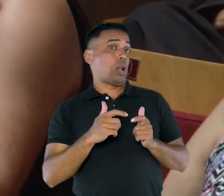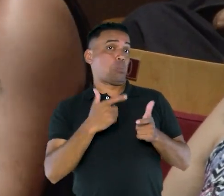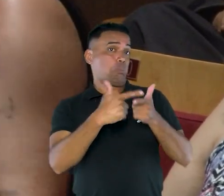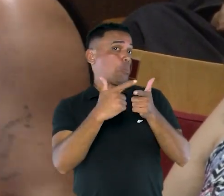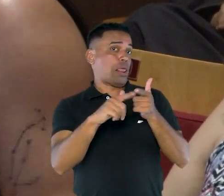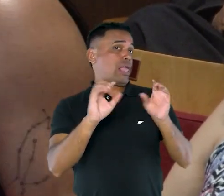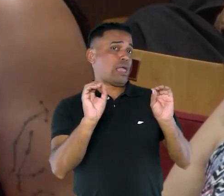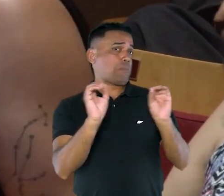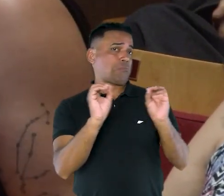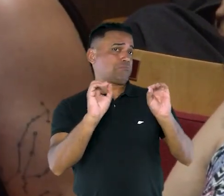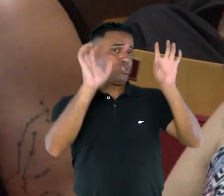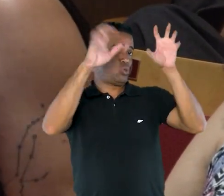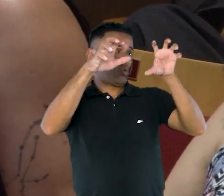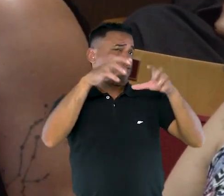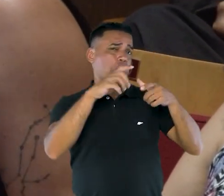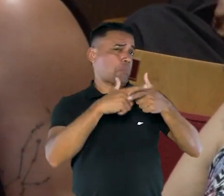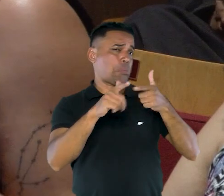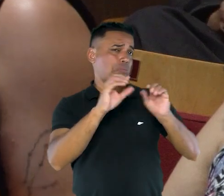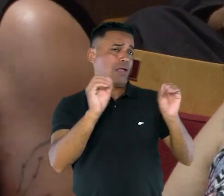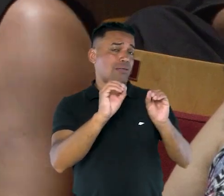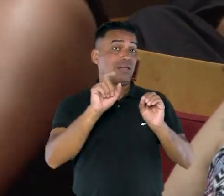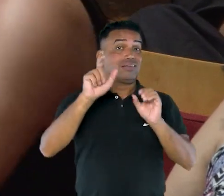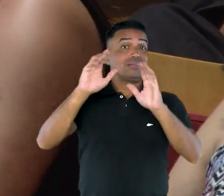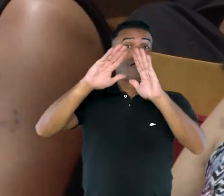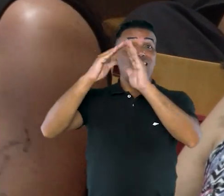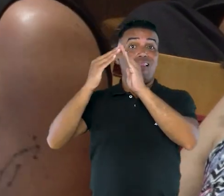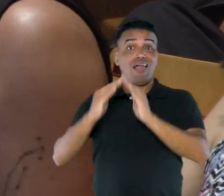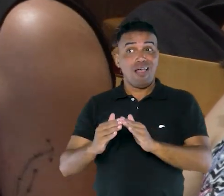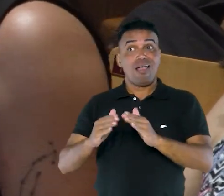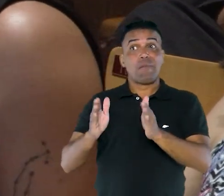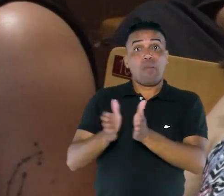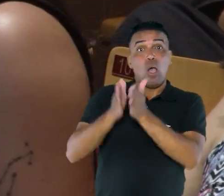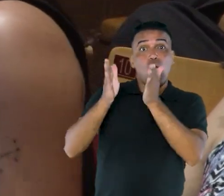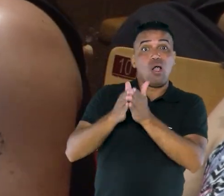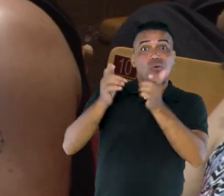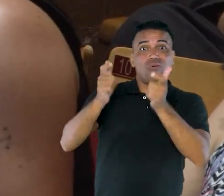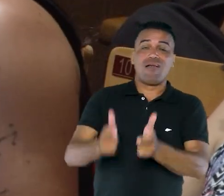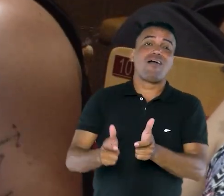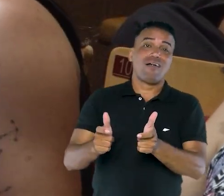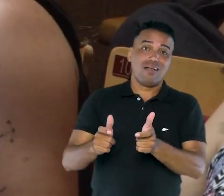área sensível. Então, eu queria assim jogar essa